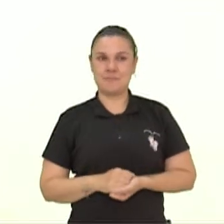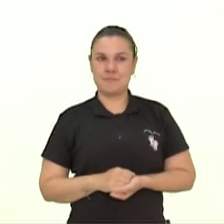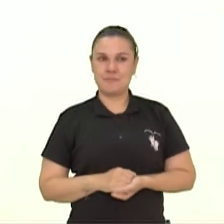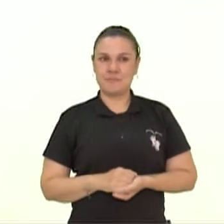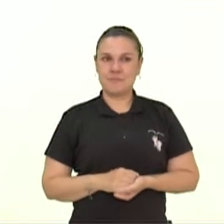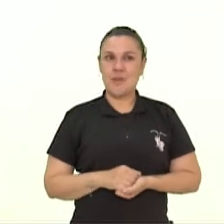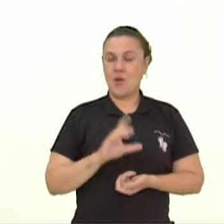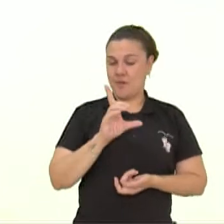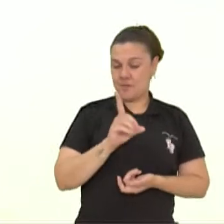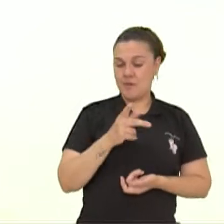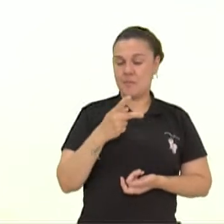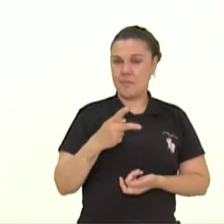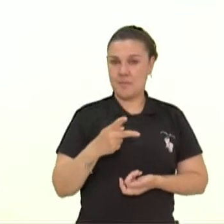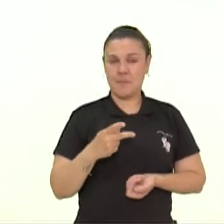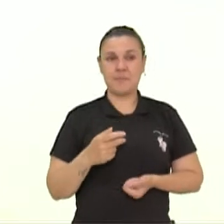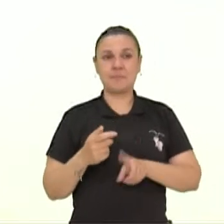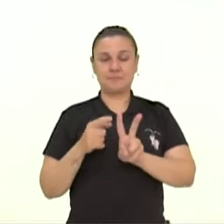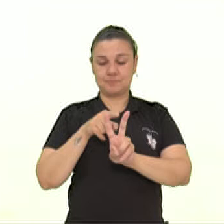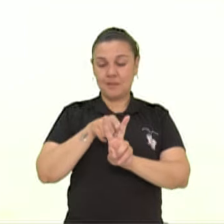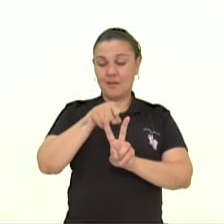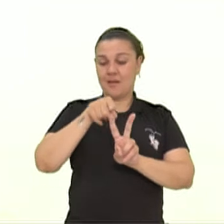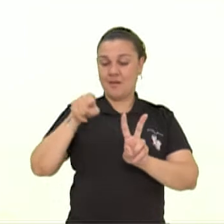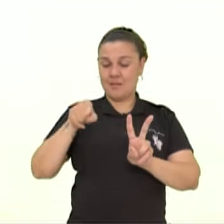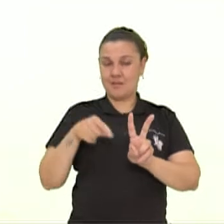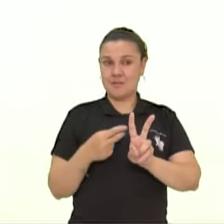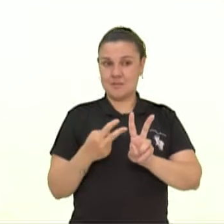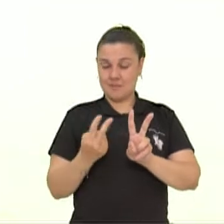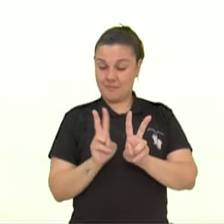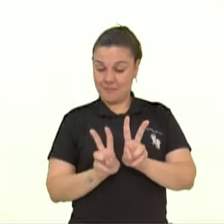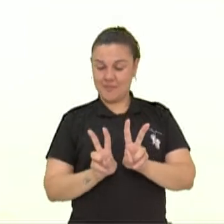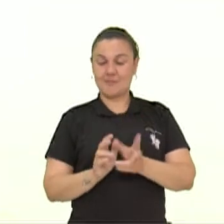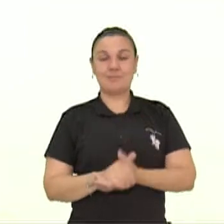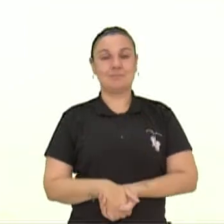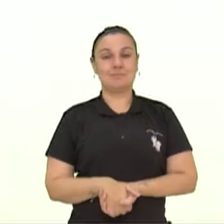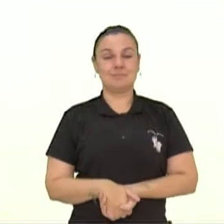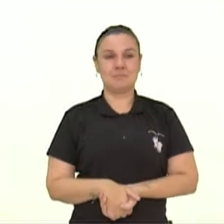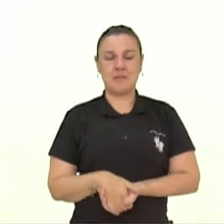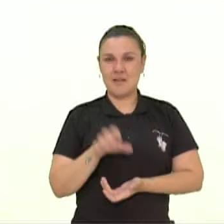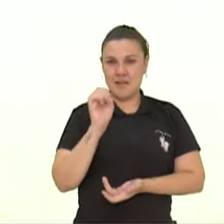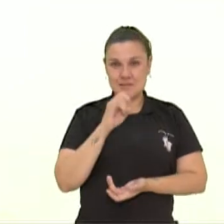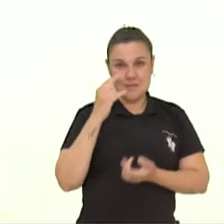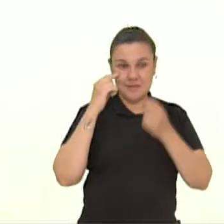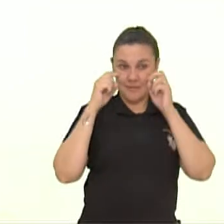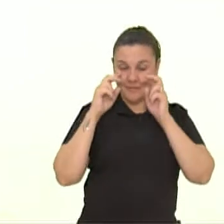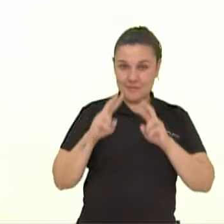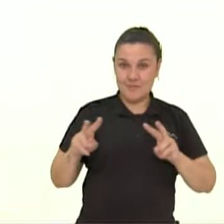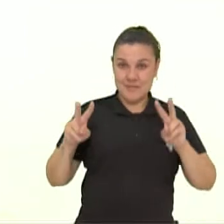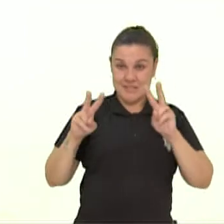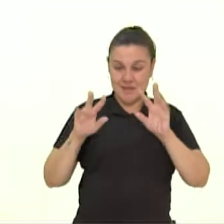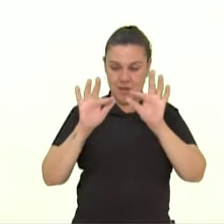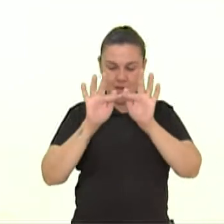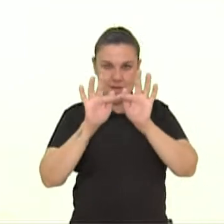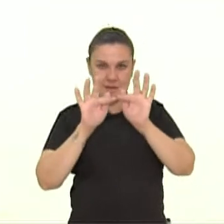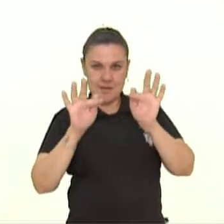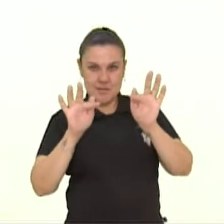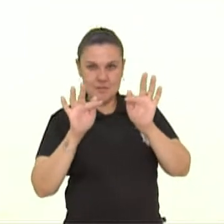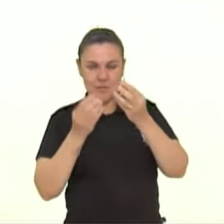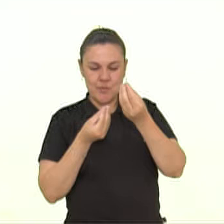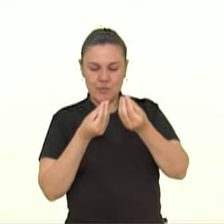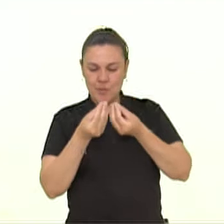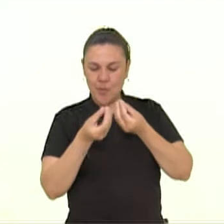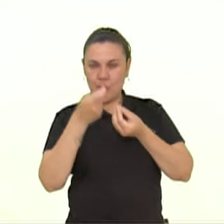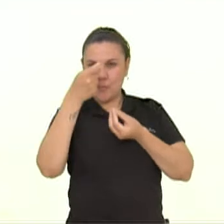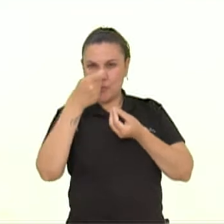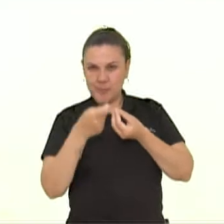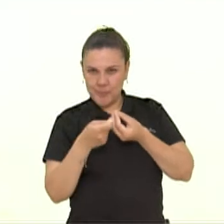valor. Variância, o que é? Ela é a somatória da diferença entre a média e cada valor ao